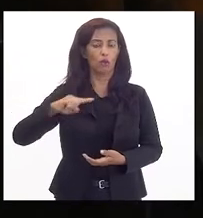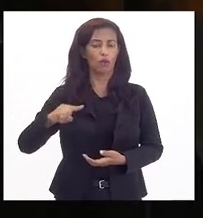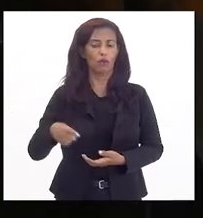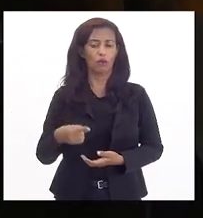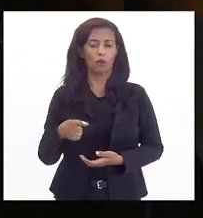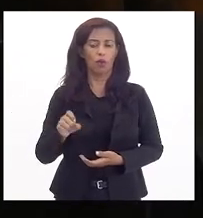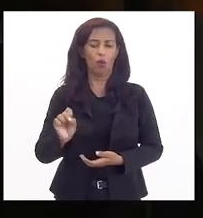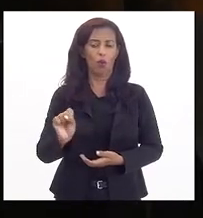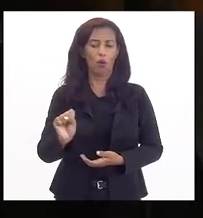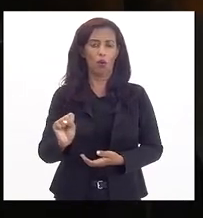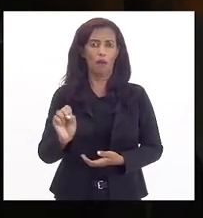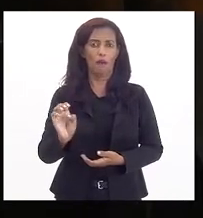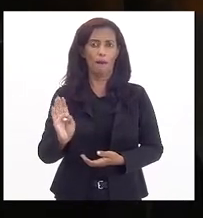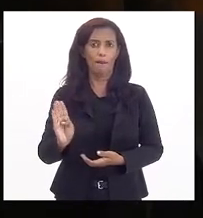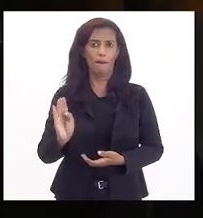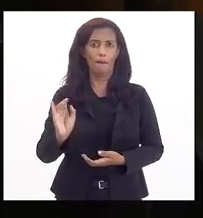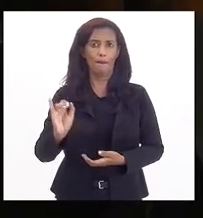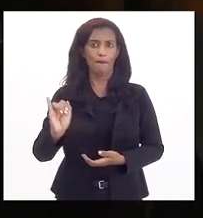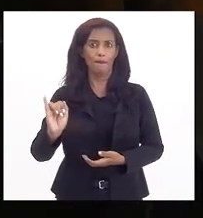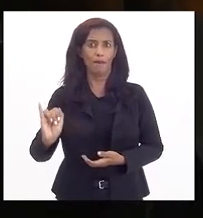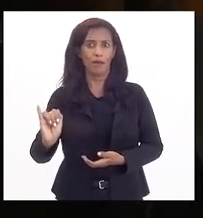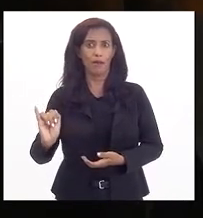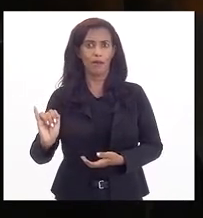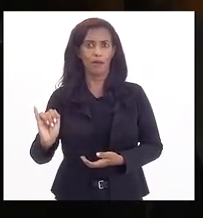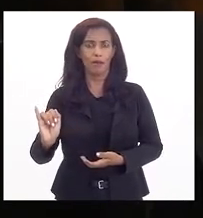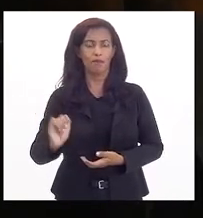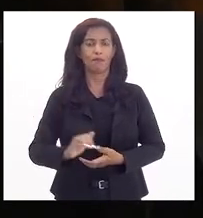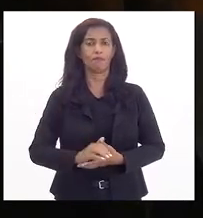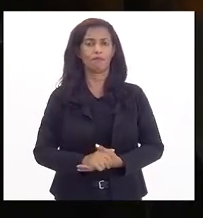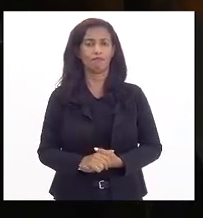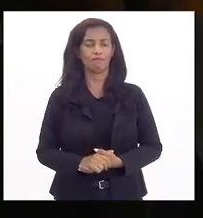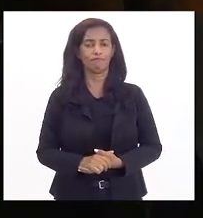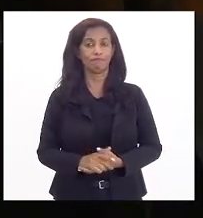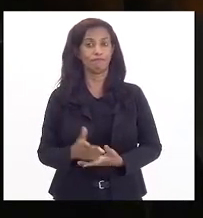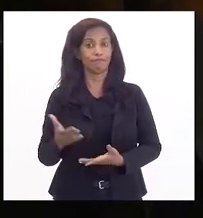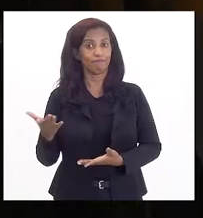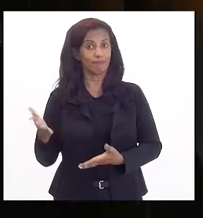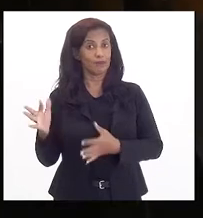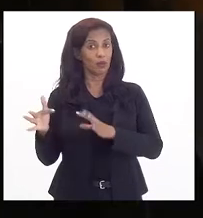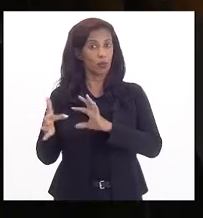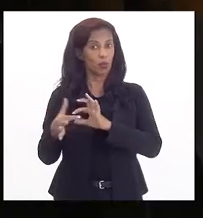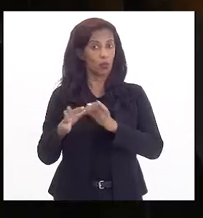bilhões de reais. Nesse contexto,